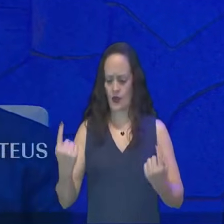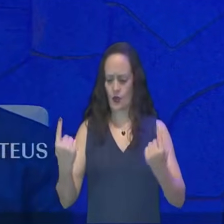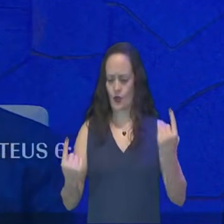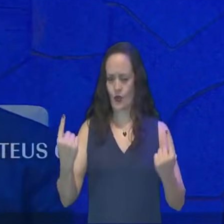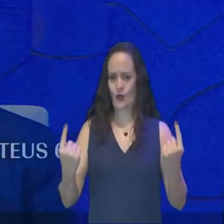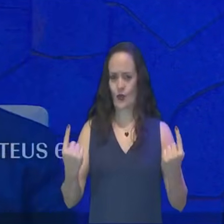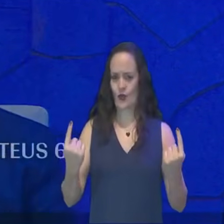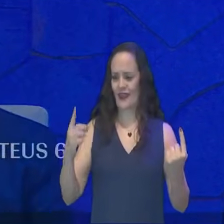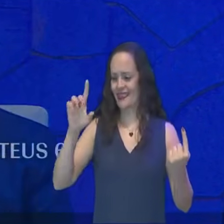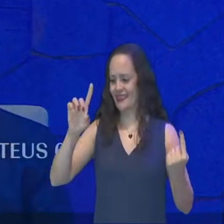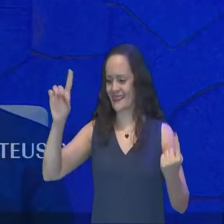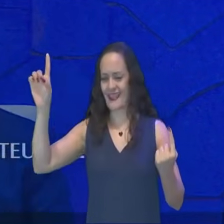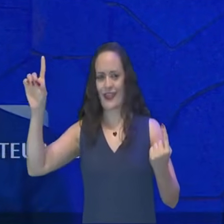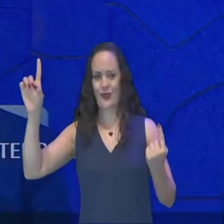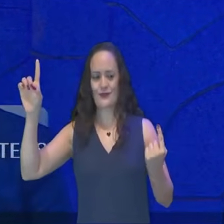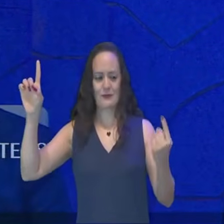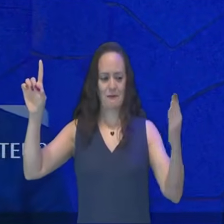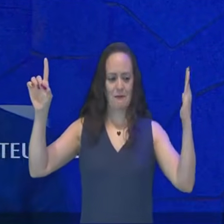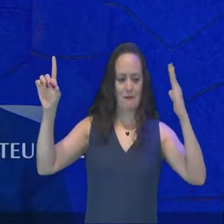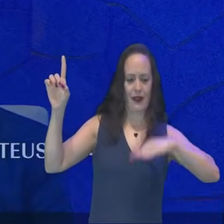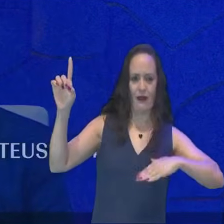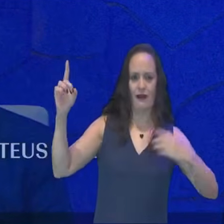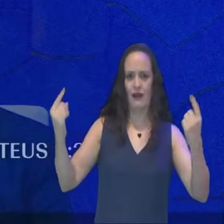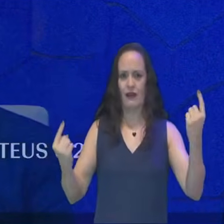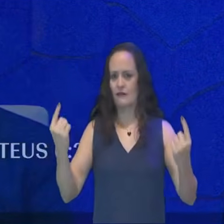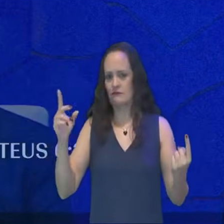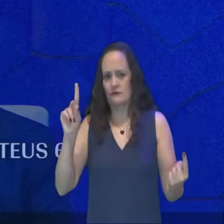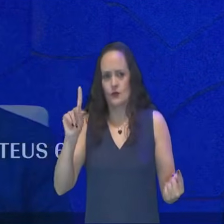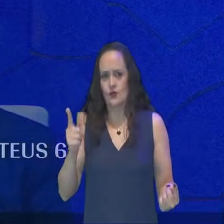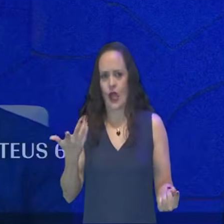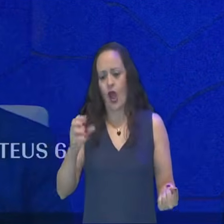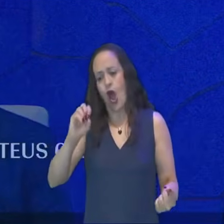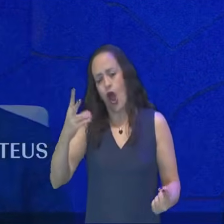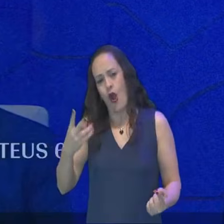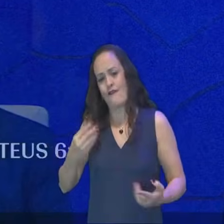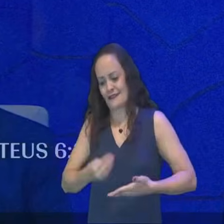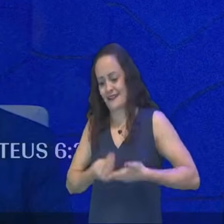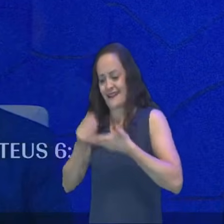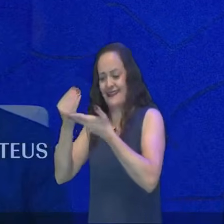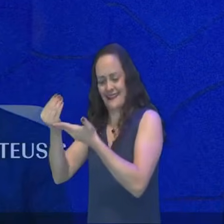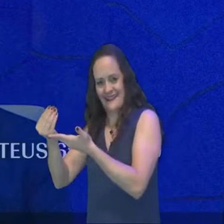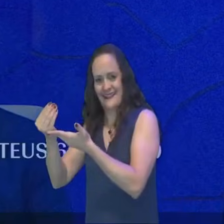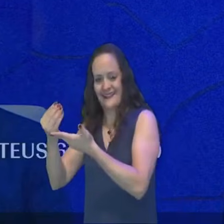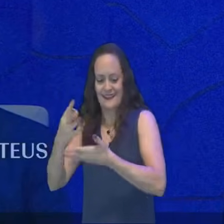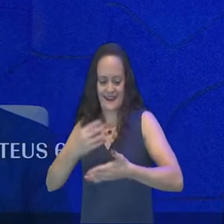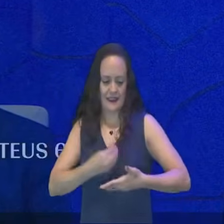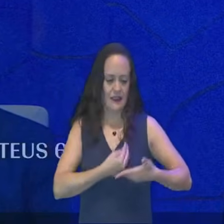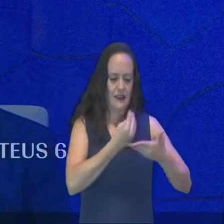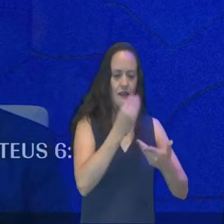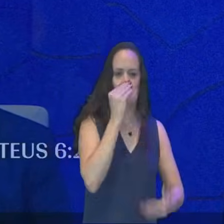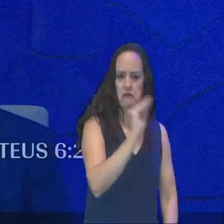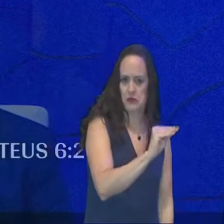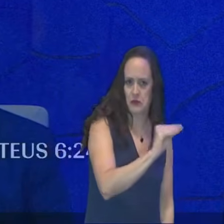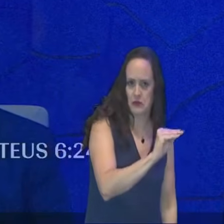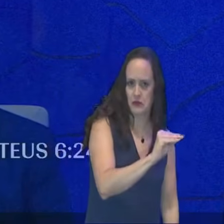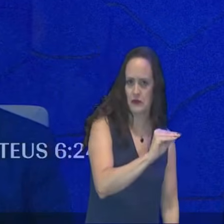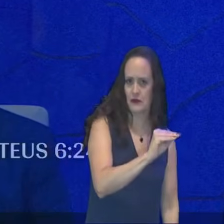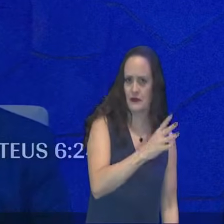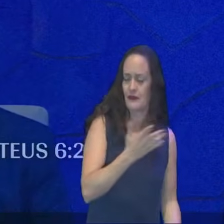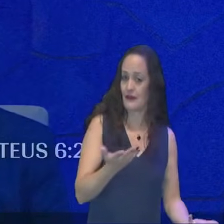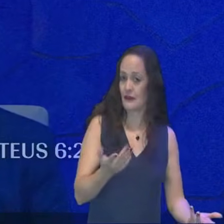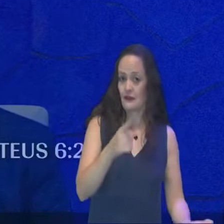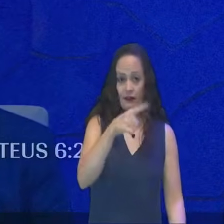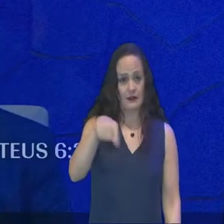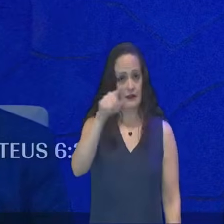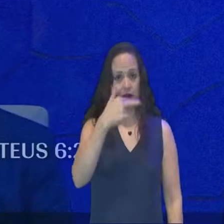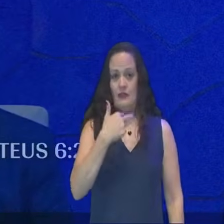odiar a um e amar o outro, ou irá se dedicar a um e desprezará o outro. Vocês não